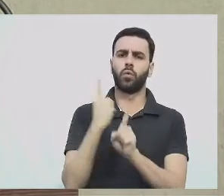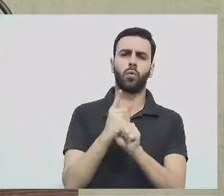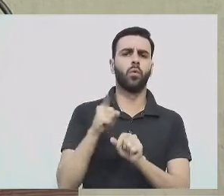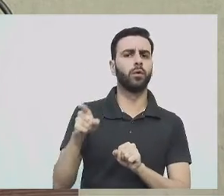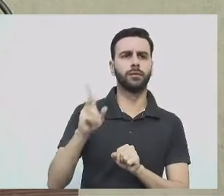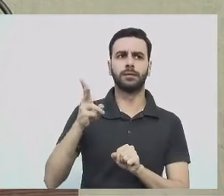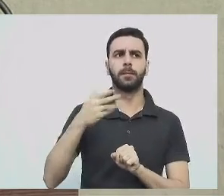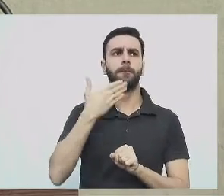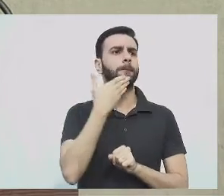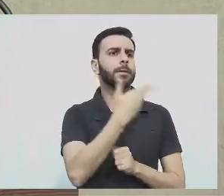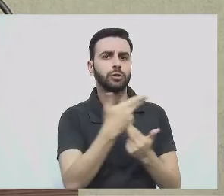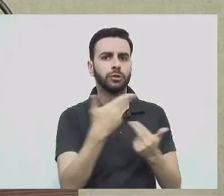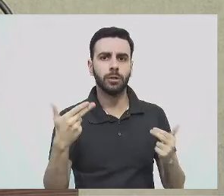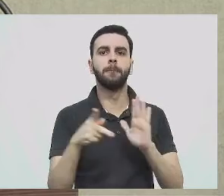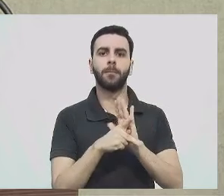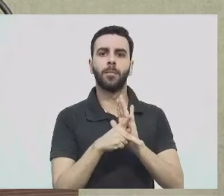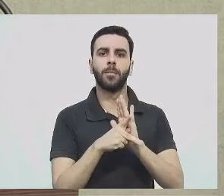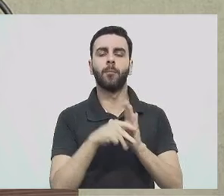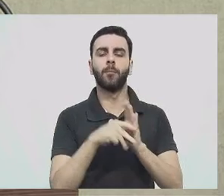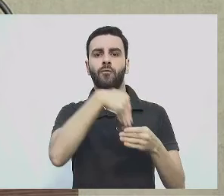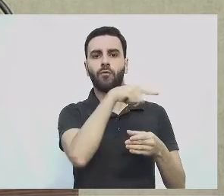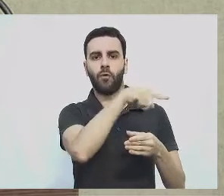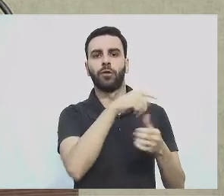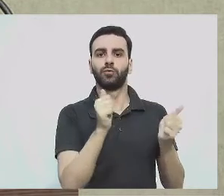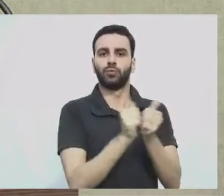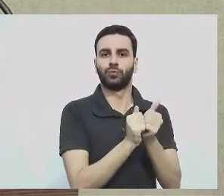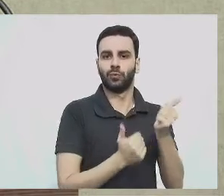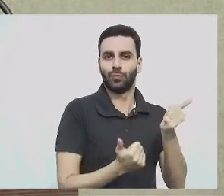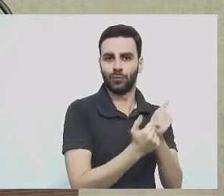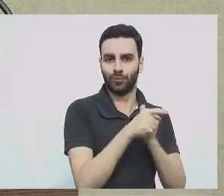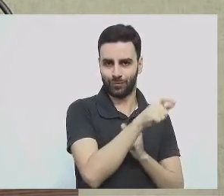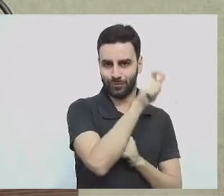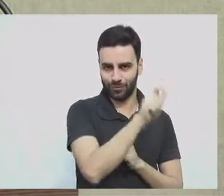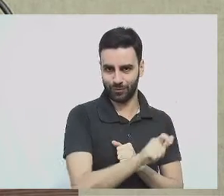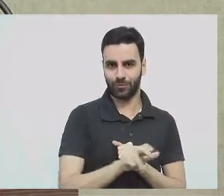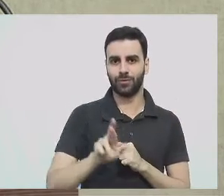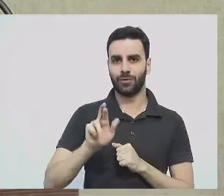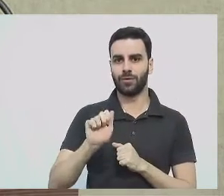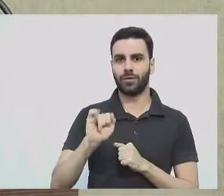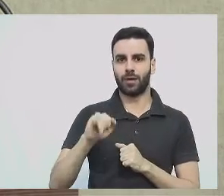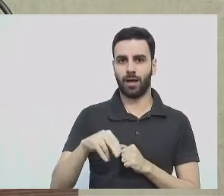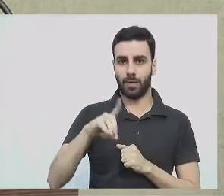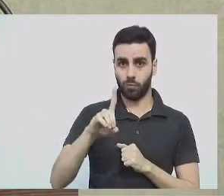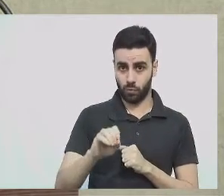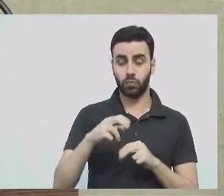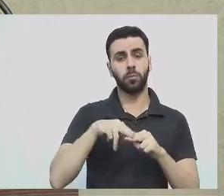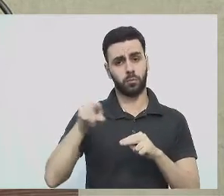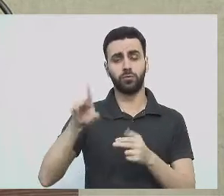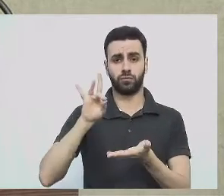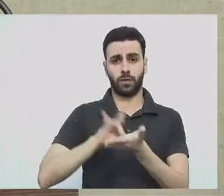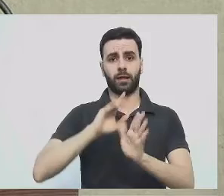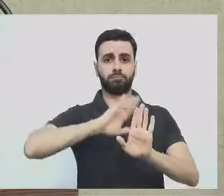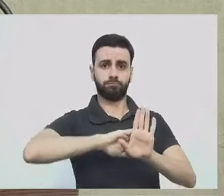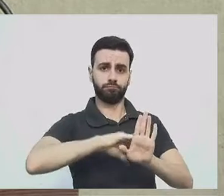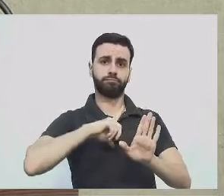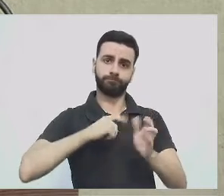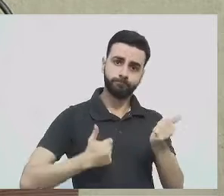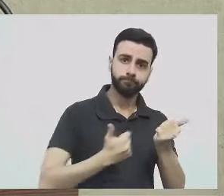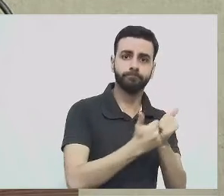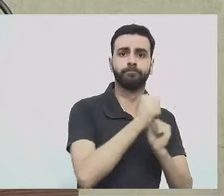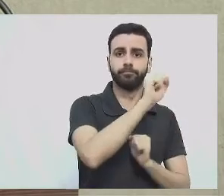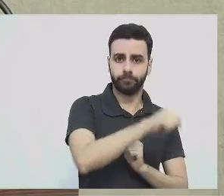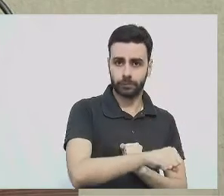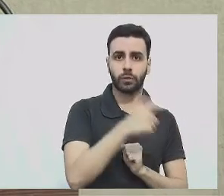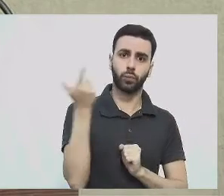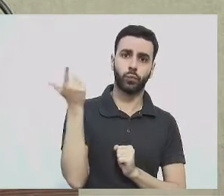vezes pedindo voto, lutando juntamente com Raimundo Violeira. Então o senhor participou, o senhor venceu a eleição junto